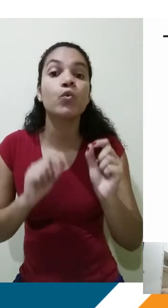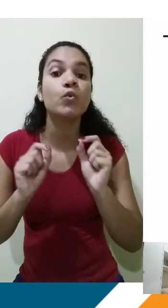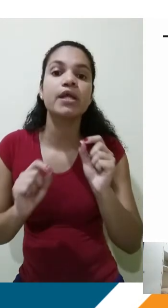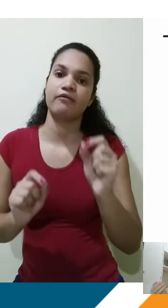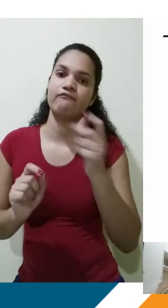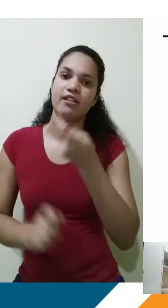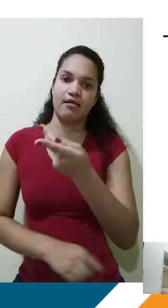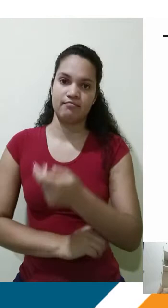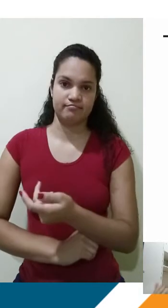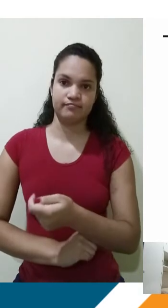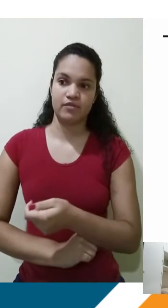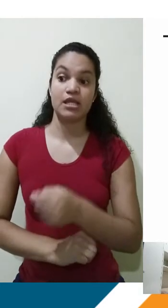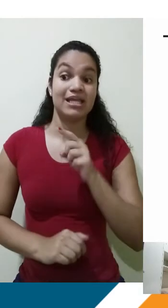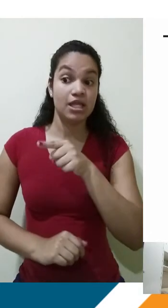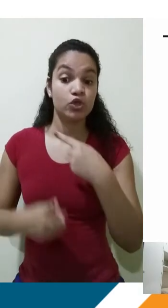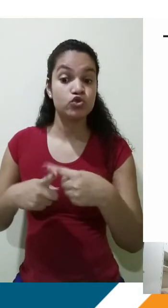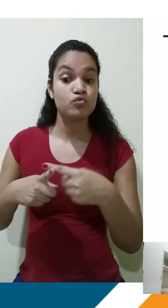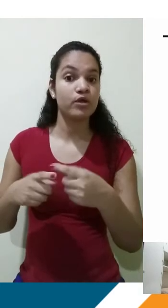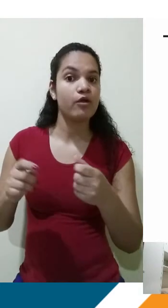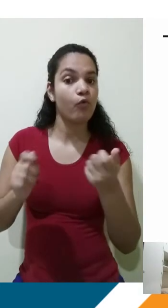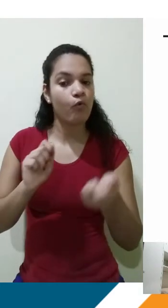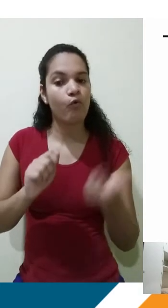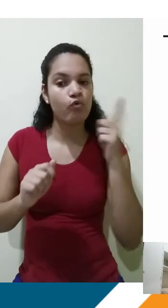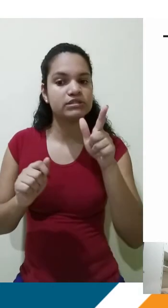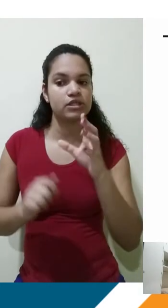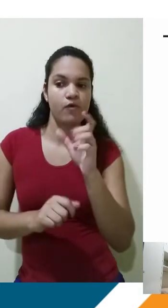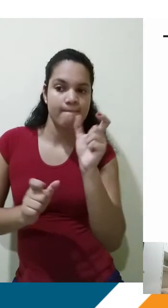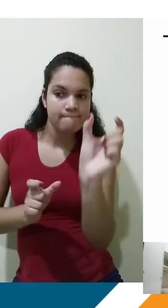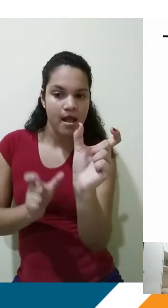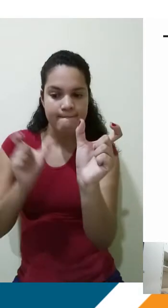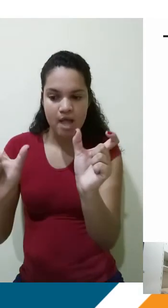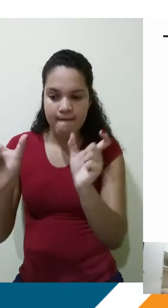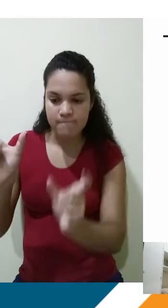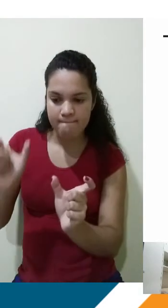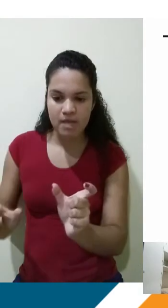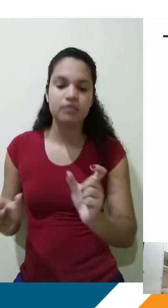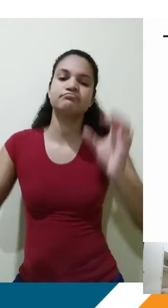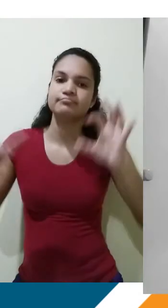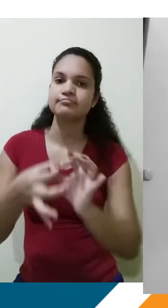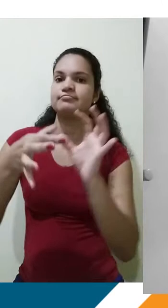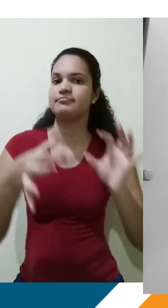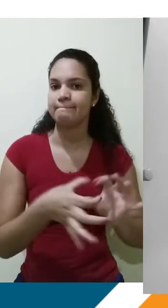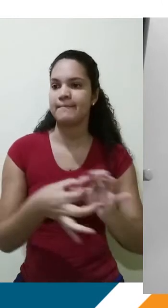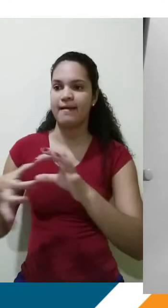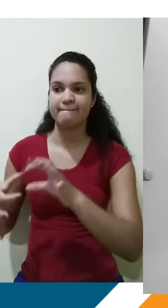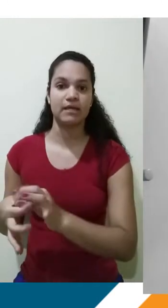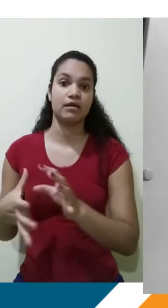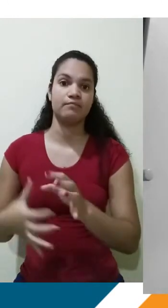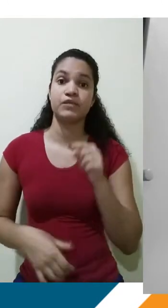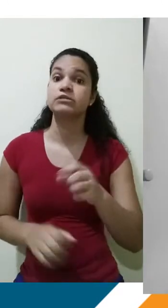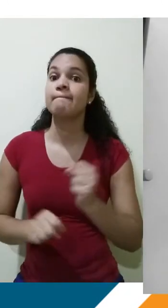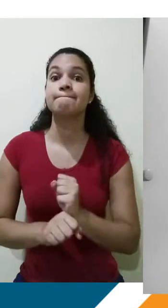Isso tudo só porque a coesão foi ajustada. Sem ela, estava muito difícil de entender o que essa pessoa queria falar. E isso é claro porque